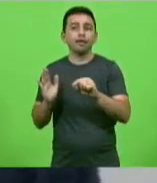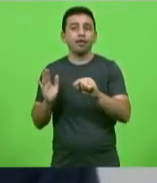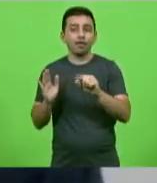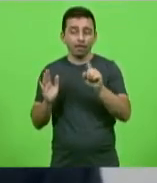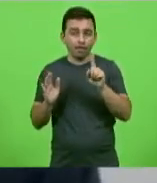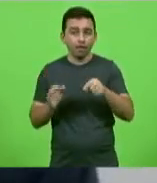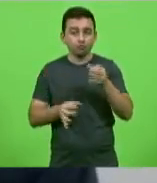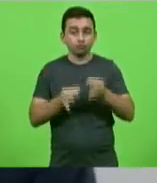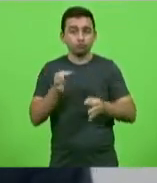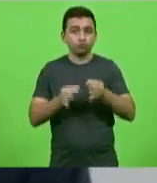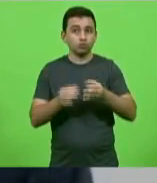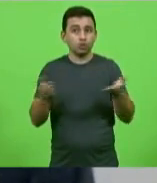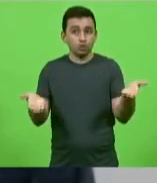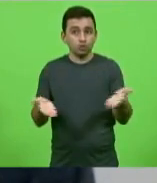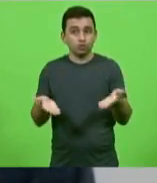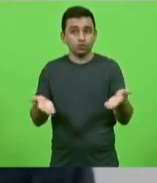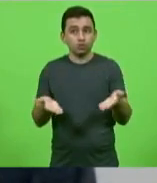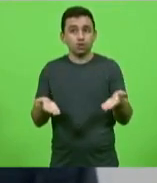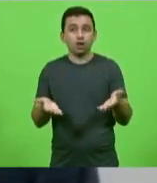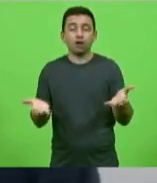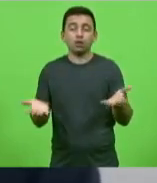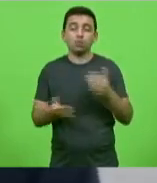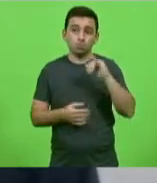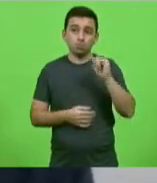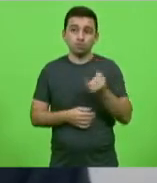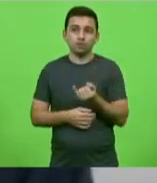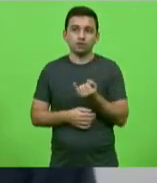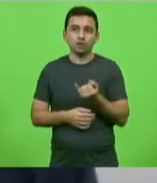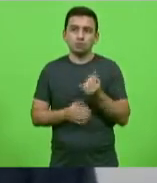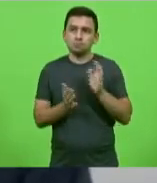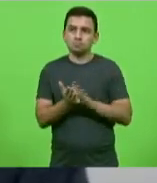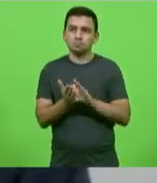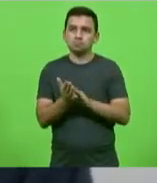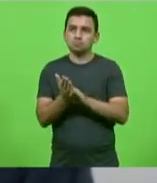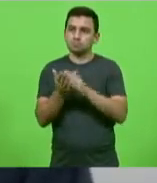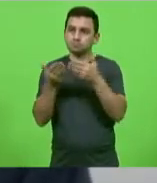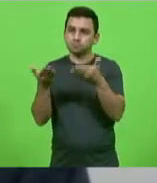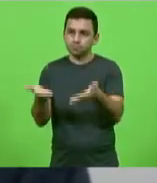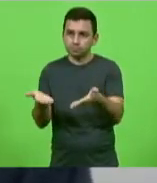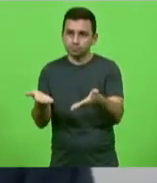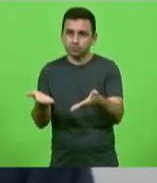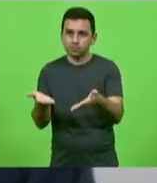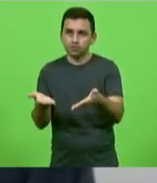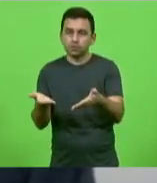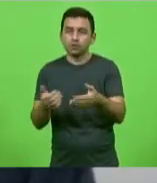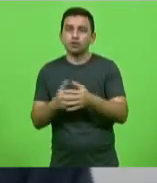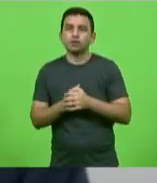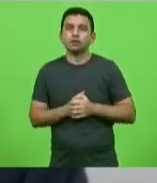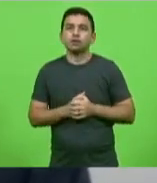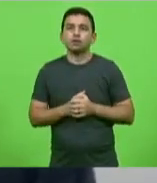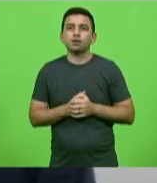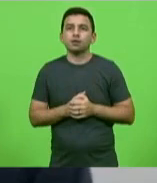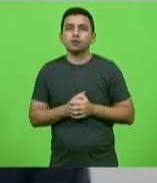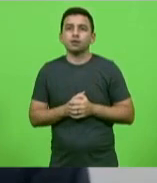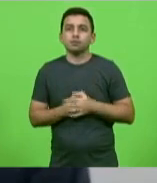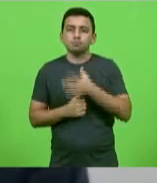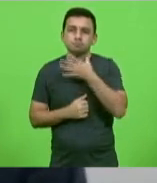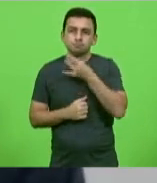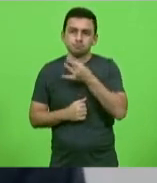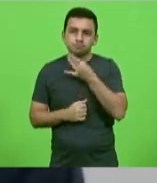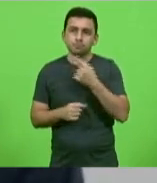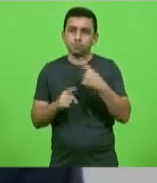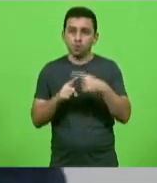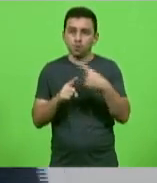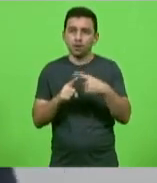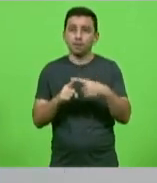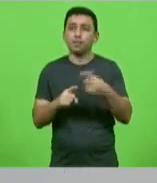julgadores, que, por sinal, aproveita a oportunidade de parabenizá-lo, deputado Cobalcini. Porque, Vossa Excelência,